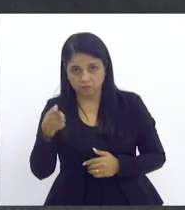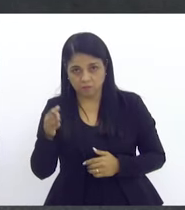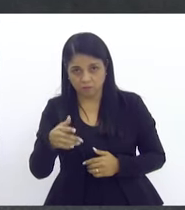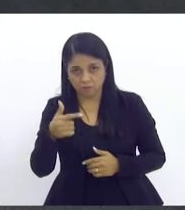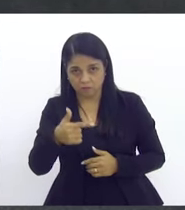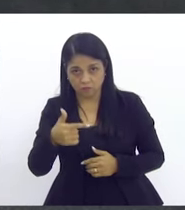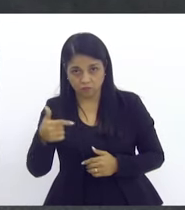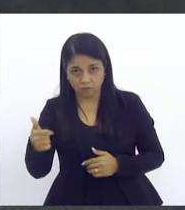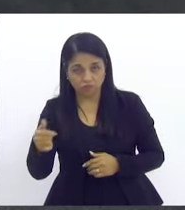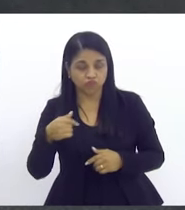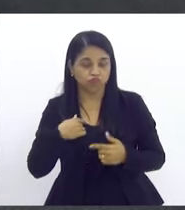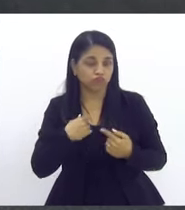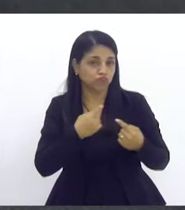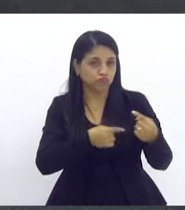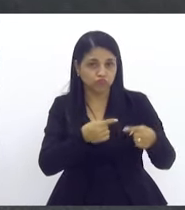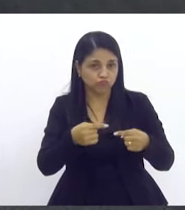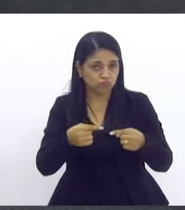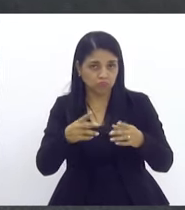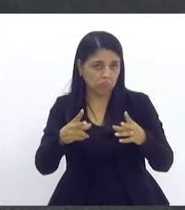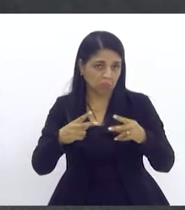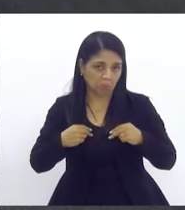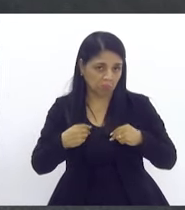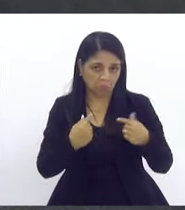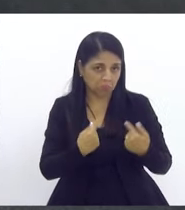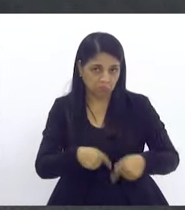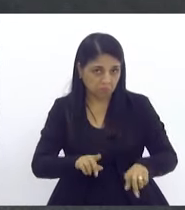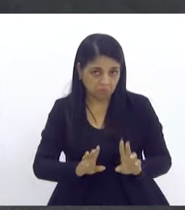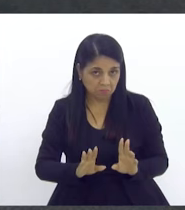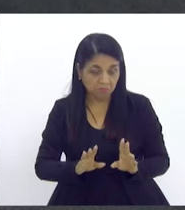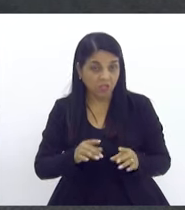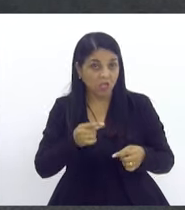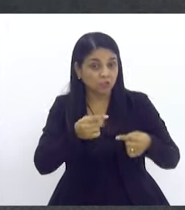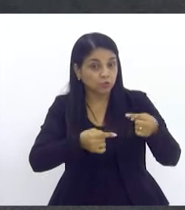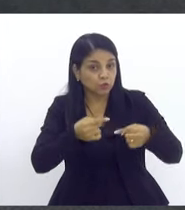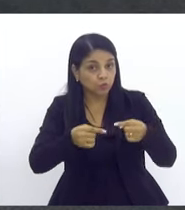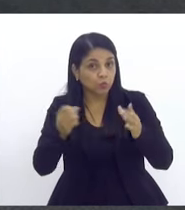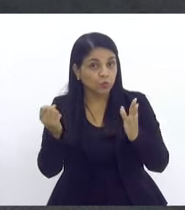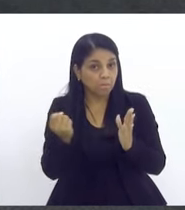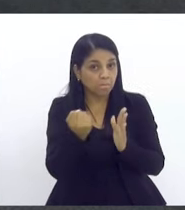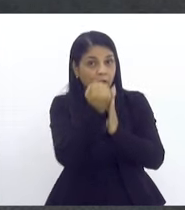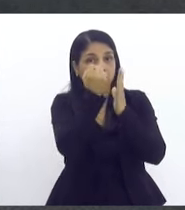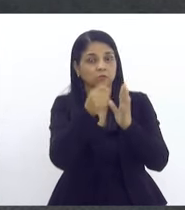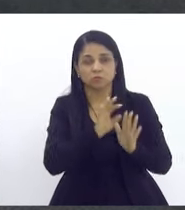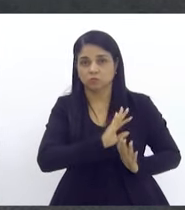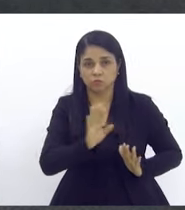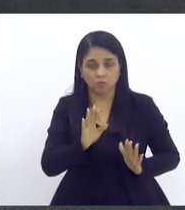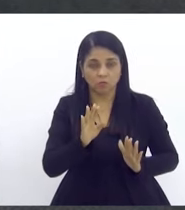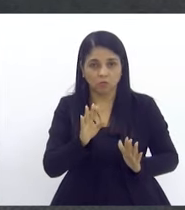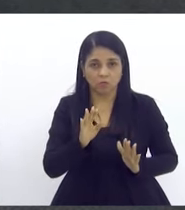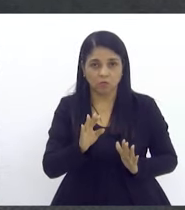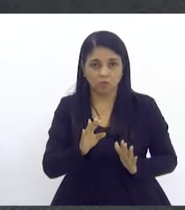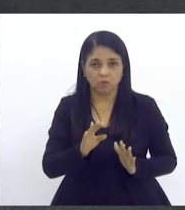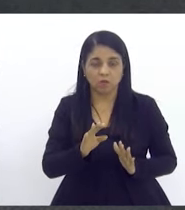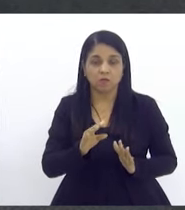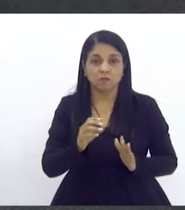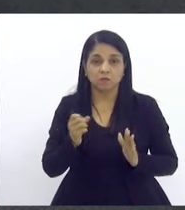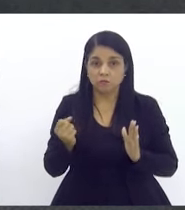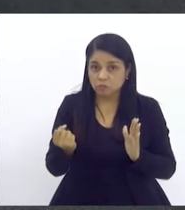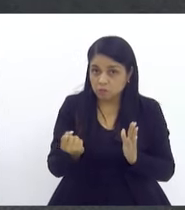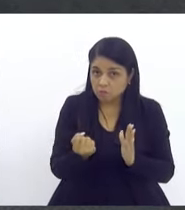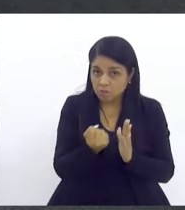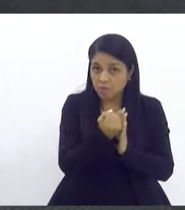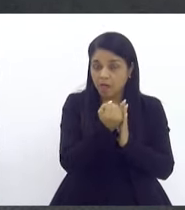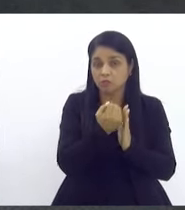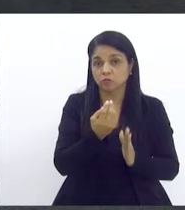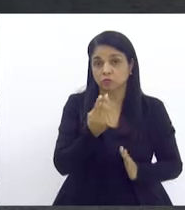não há mais o que discutir mérito, é discutir o impacto. Né? E o impacto, se é de fato